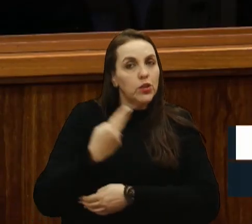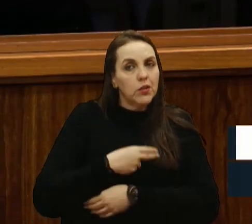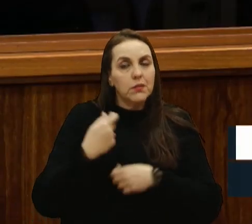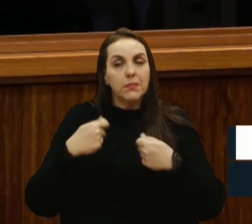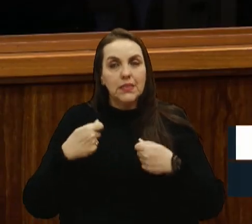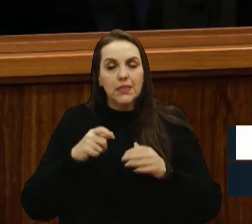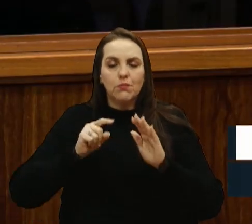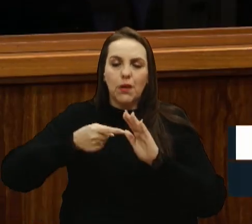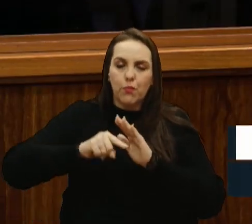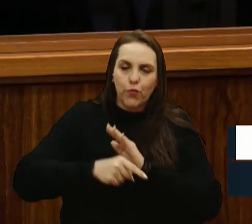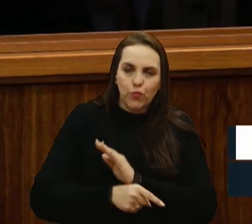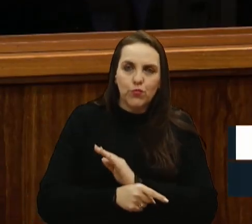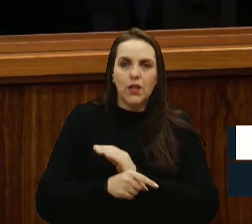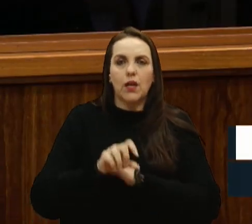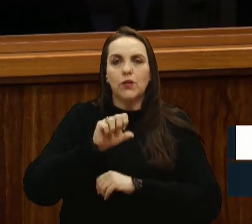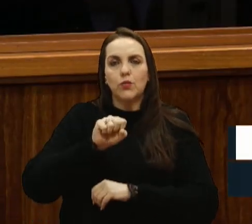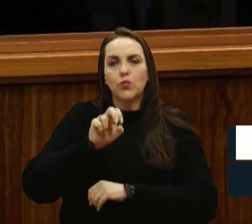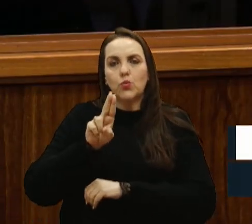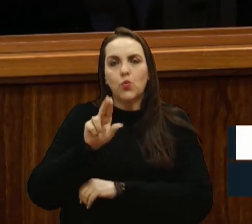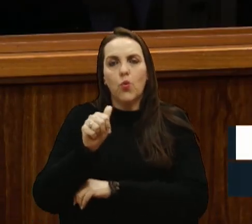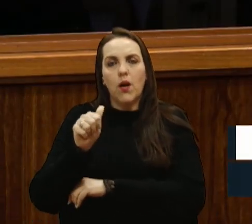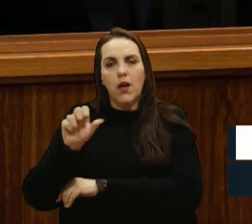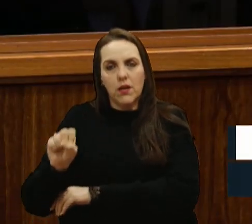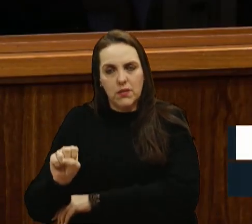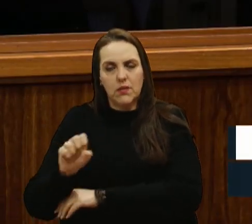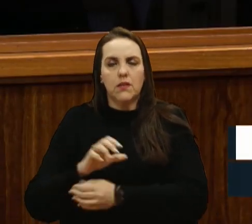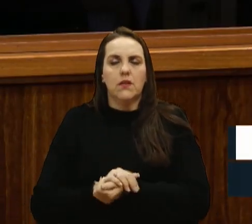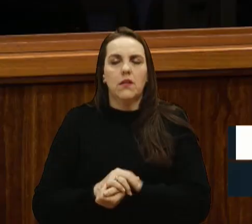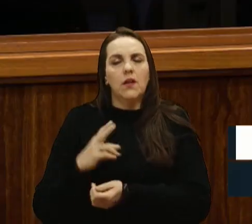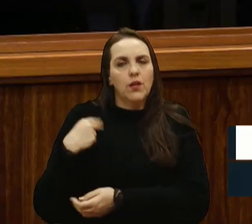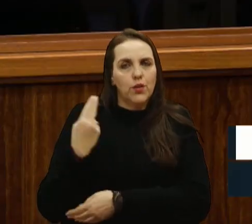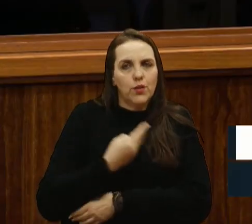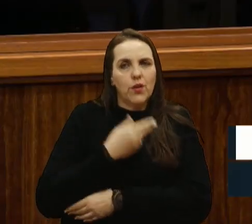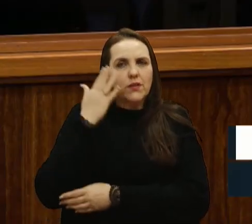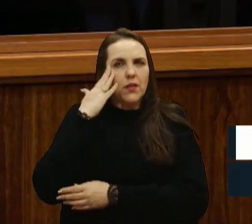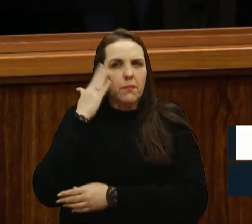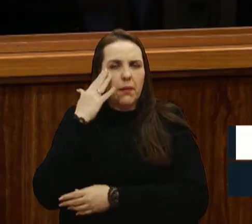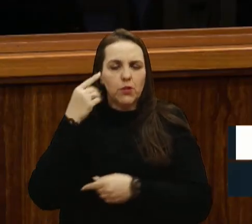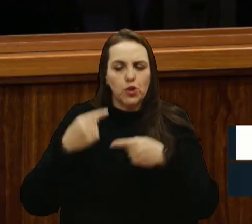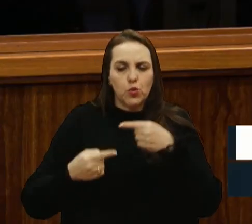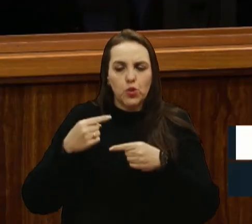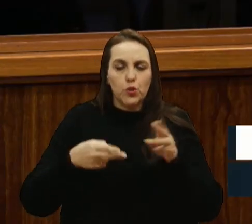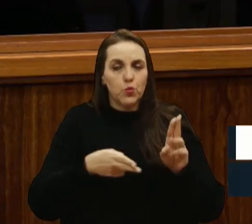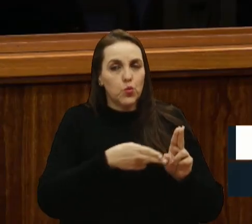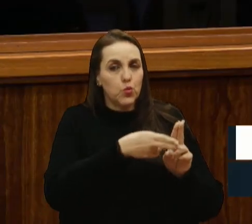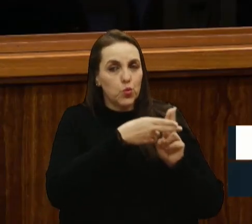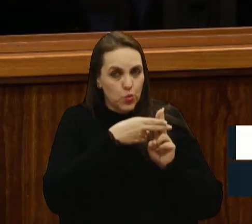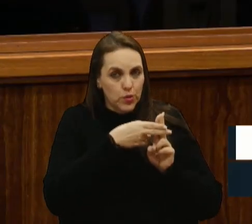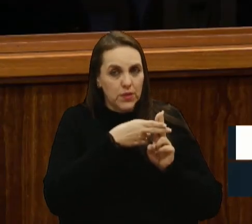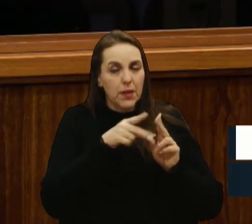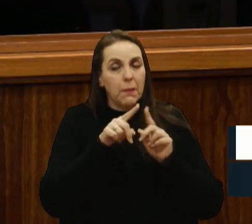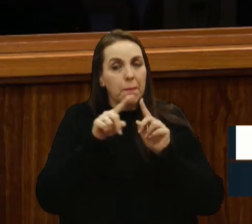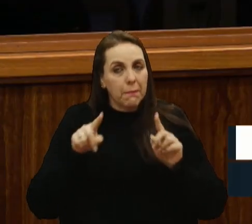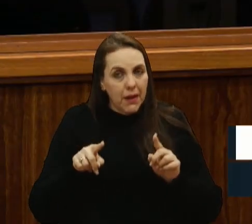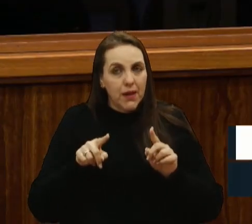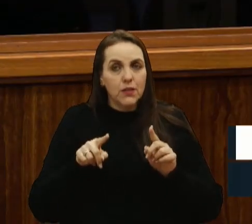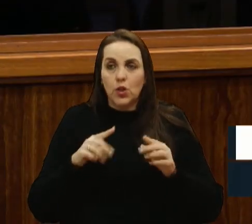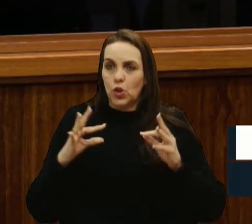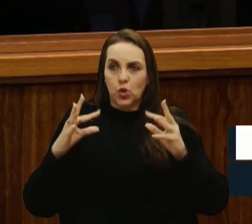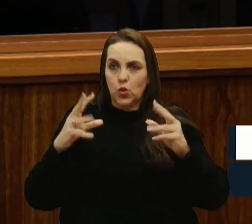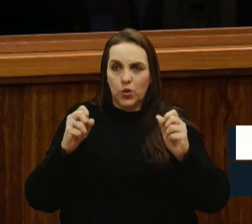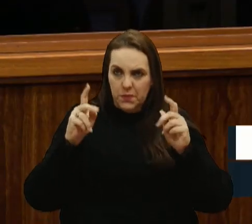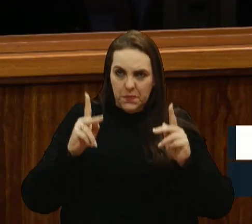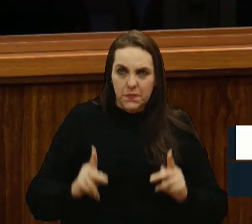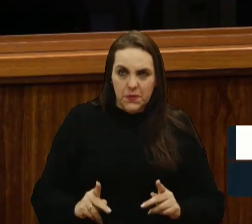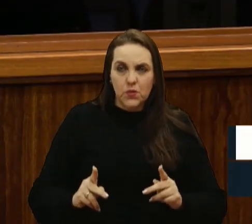muito aprofundar o SUAS. A gente sabe que a gente discute muito o SUS, mas não é todo mundo que